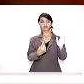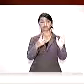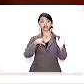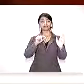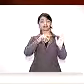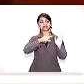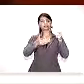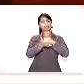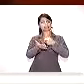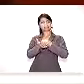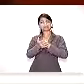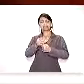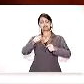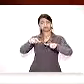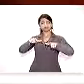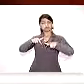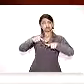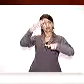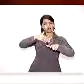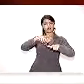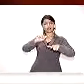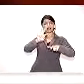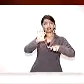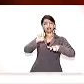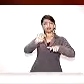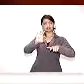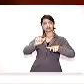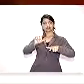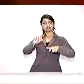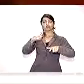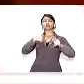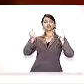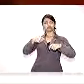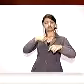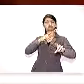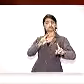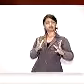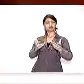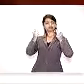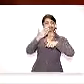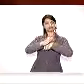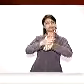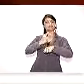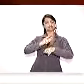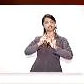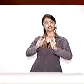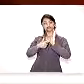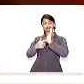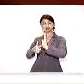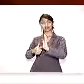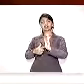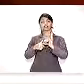exigência de atestados capacidade técnica em itens estranhos ao principal objeto licitado